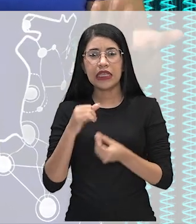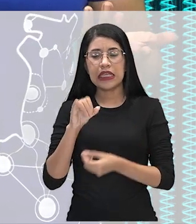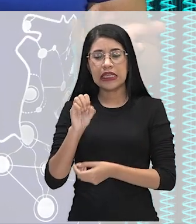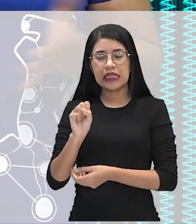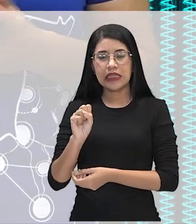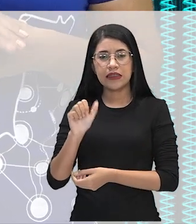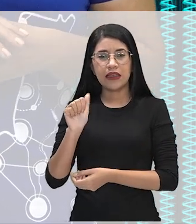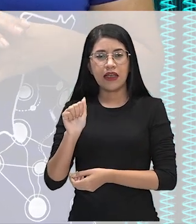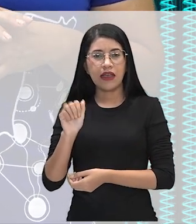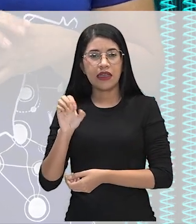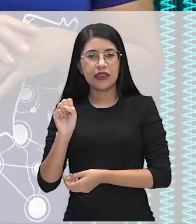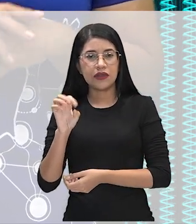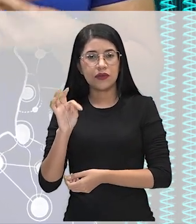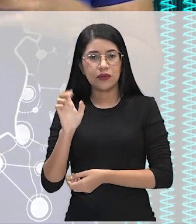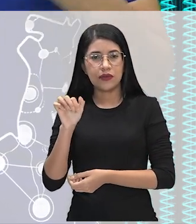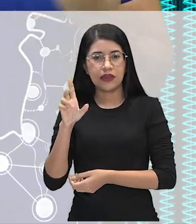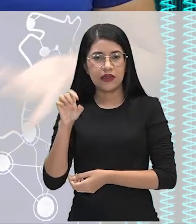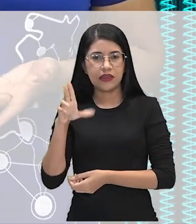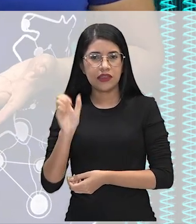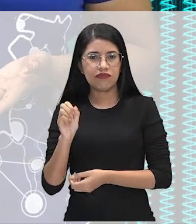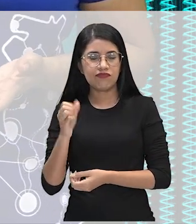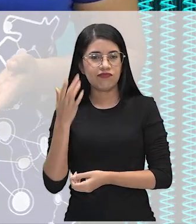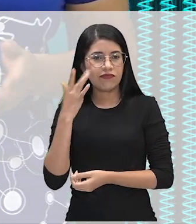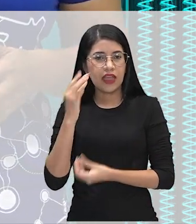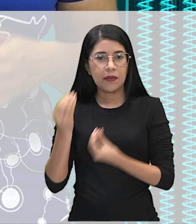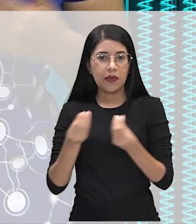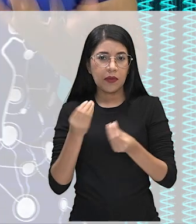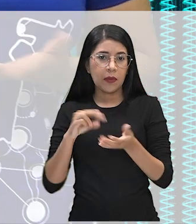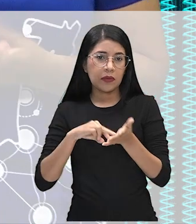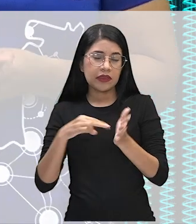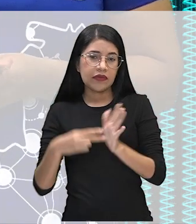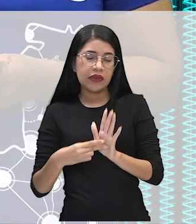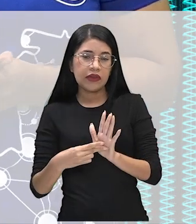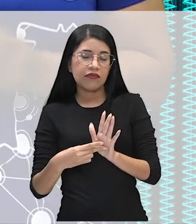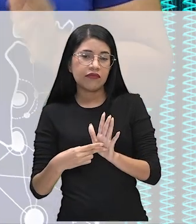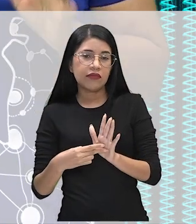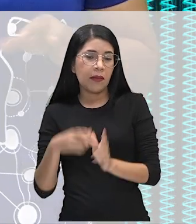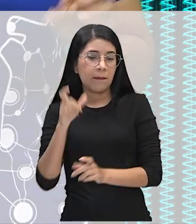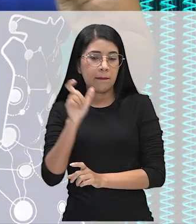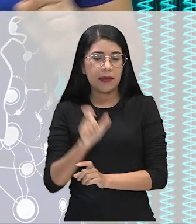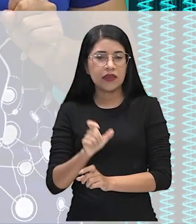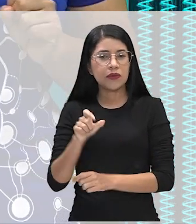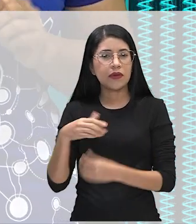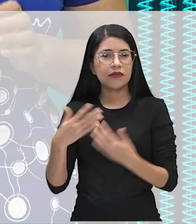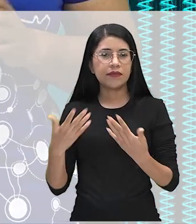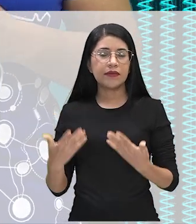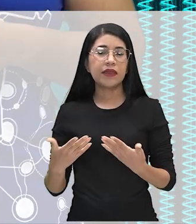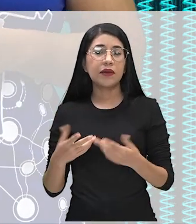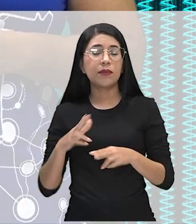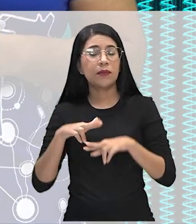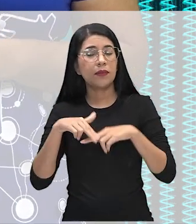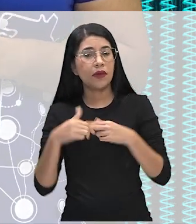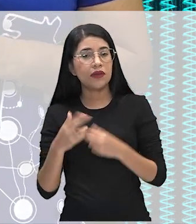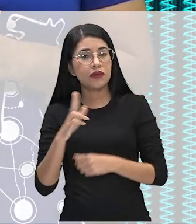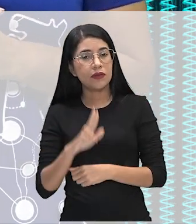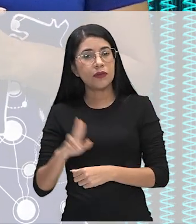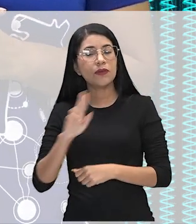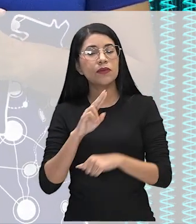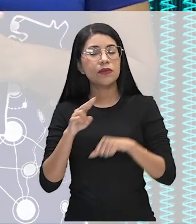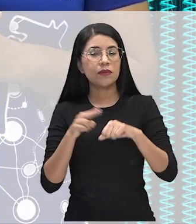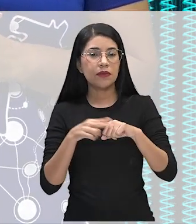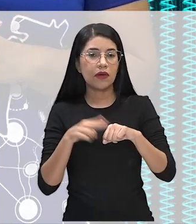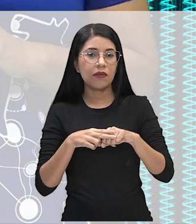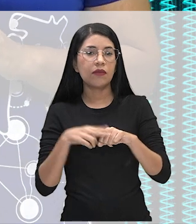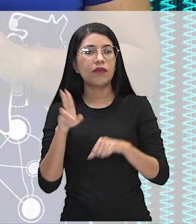estudante, é uma estudante, não dá para entender o que está sendo falado aqui, não dá para saber quem é, por isso que eu vou usar um pronome. E o pronome